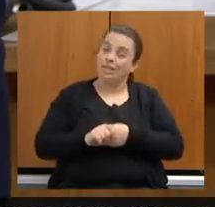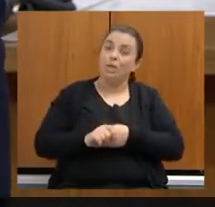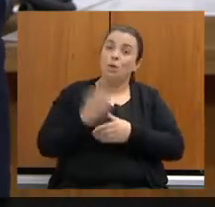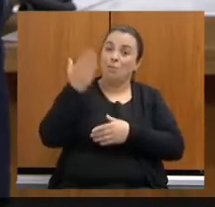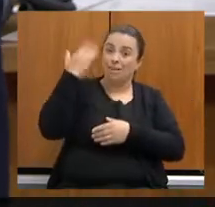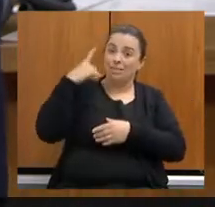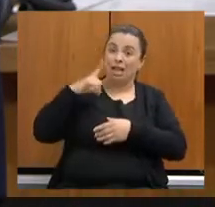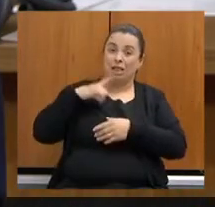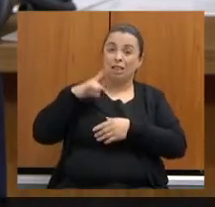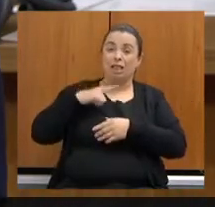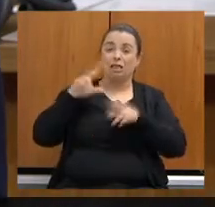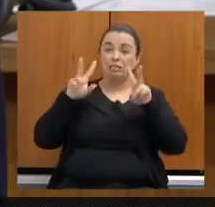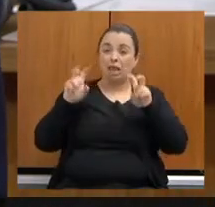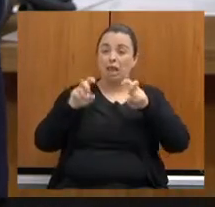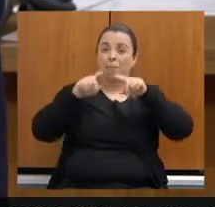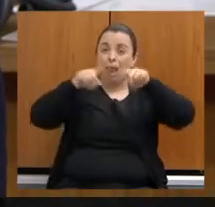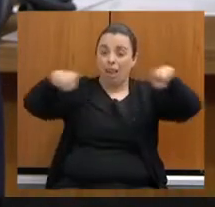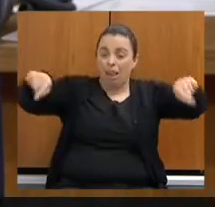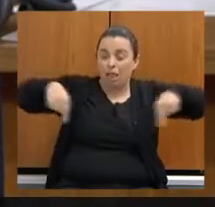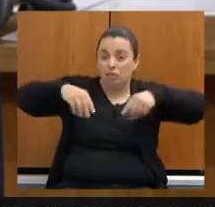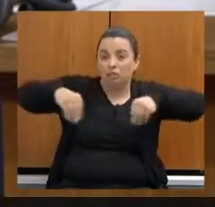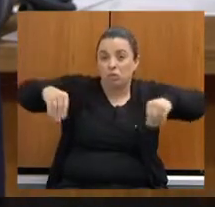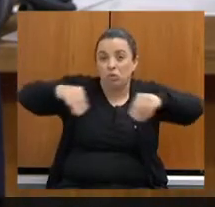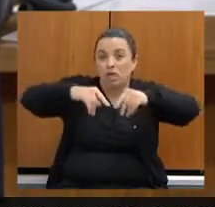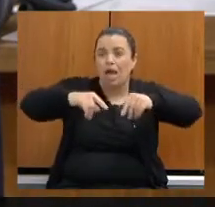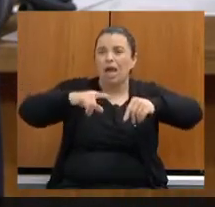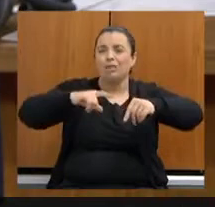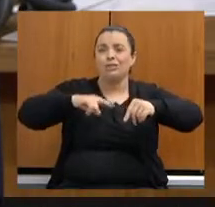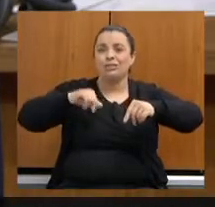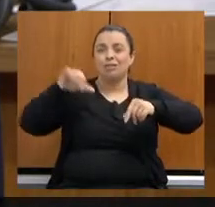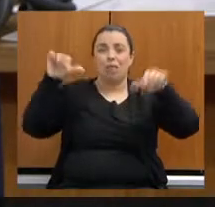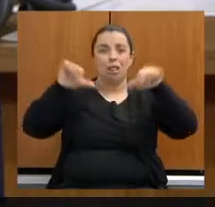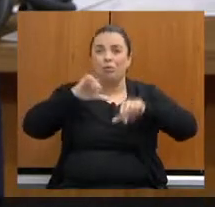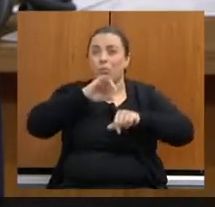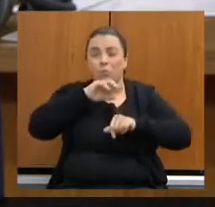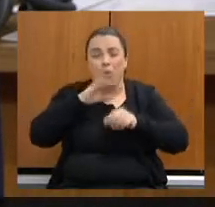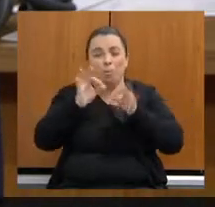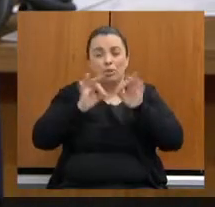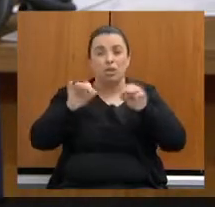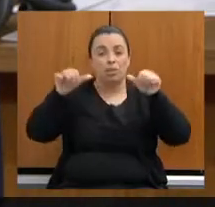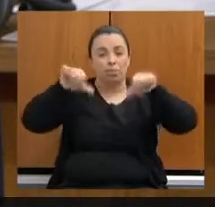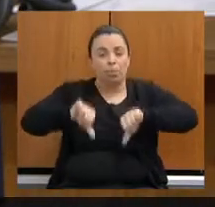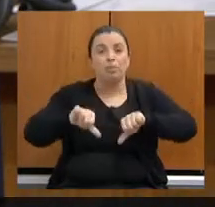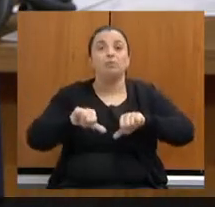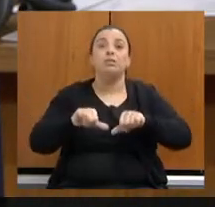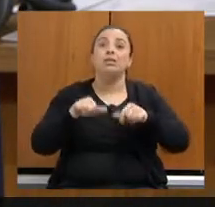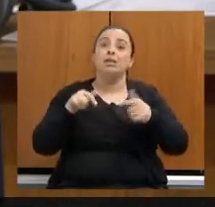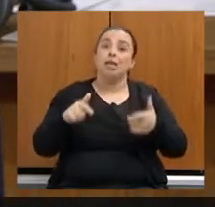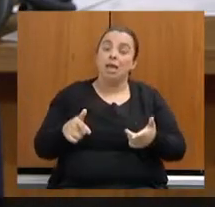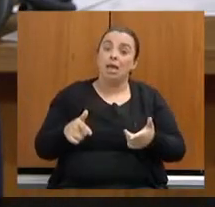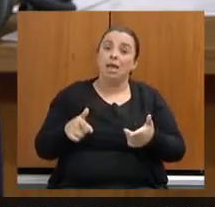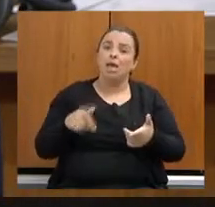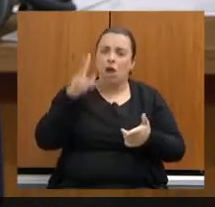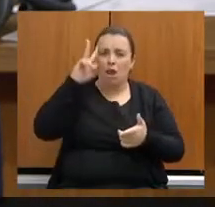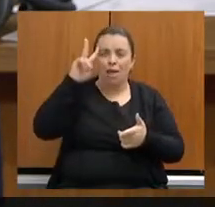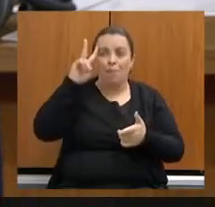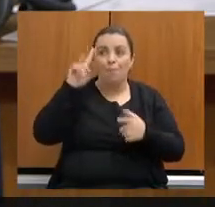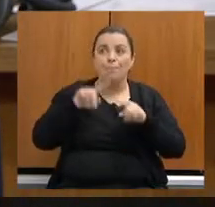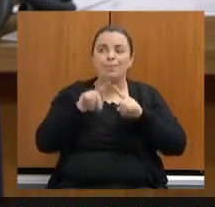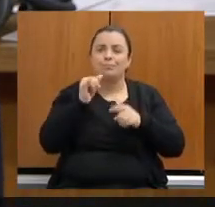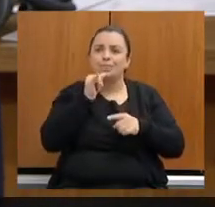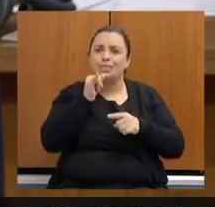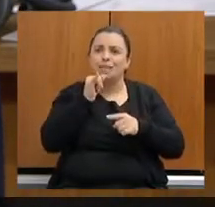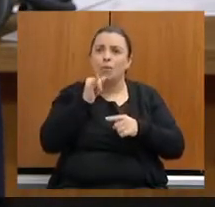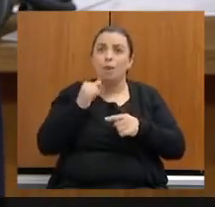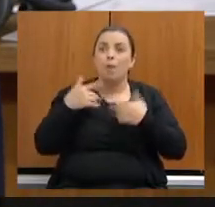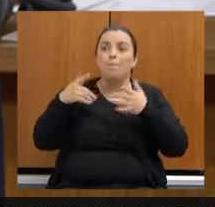tô Lembra pelo que eu sempre falo como que você faz qualquer política pública quando você chega no campo produtor não tem o documento da